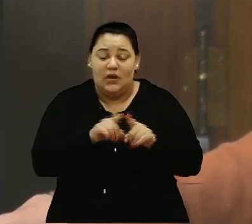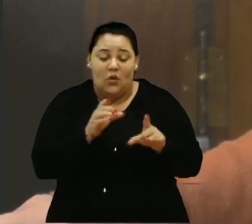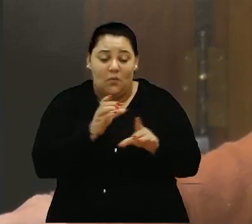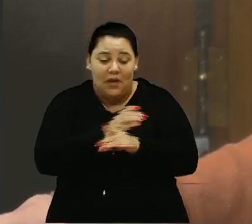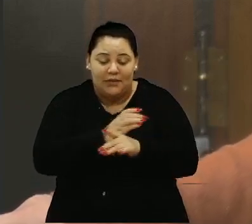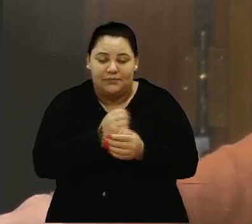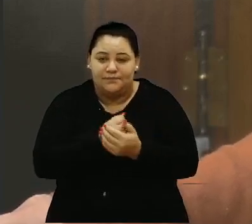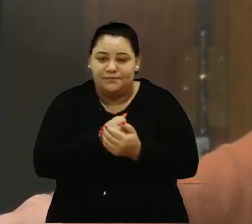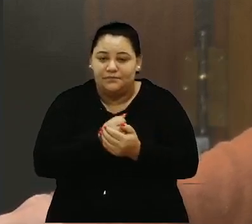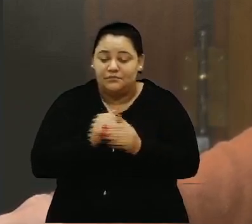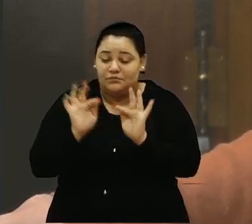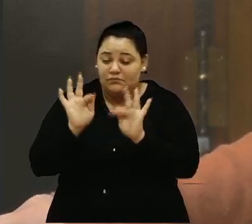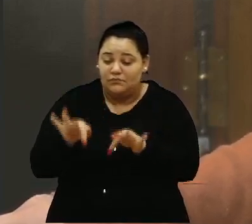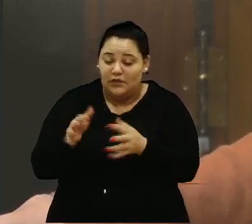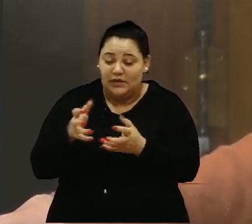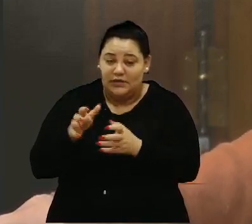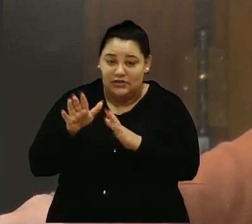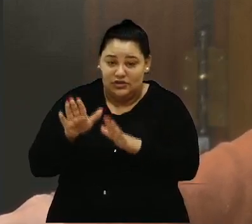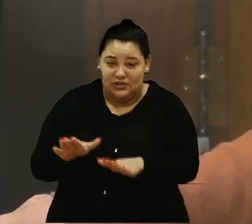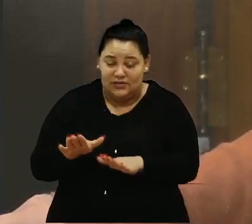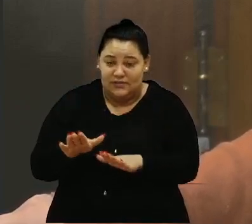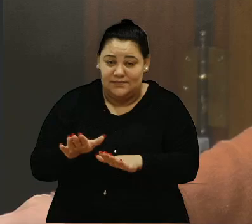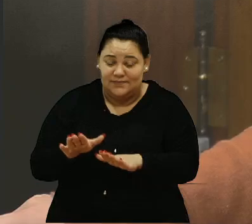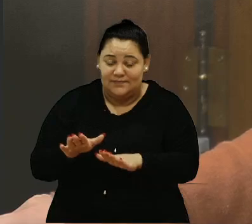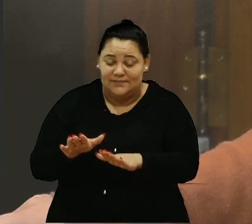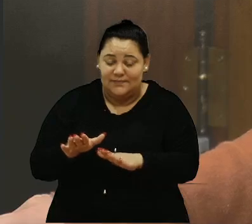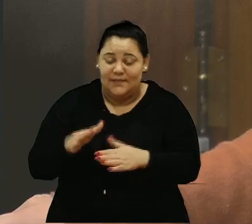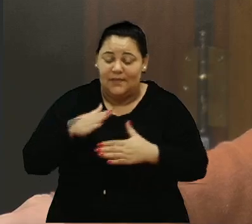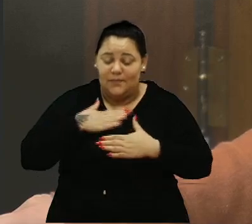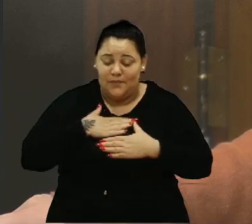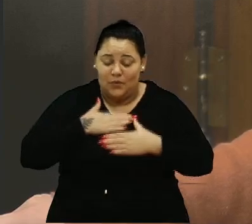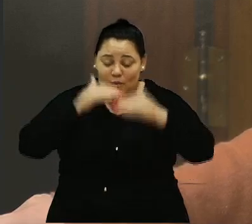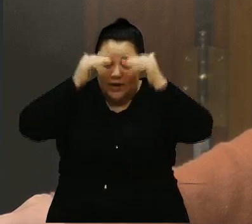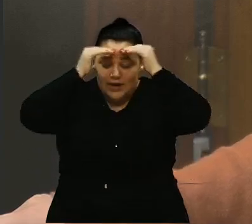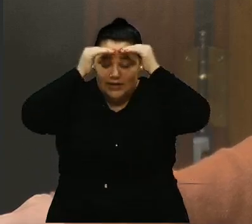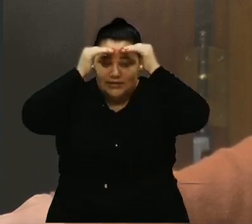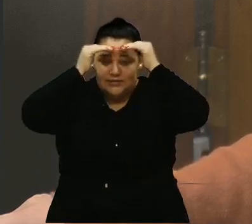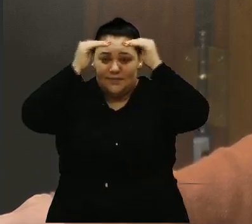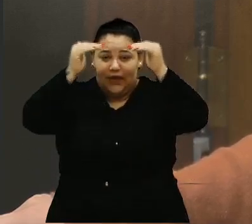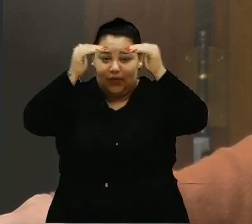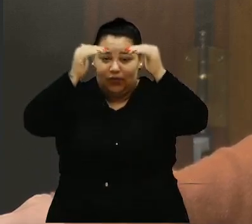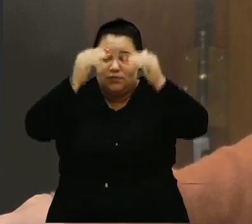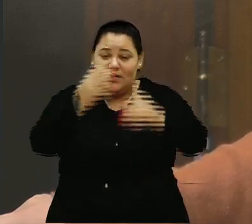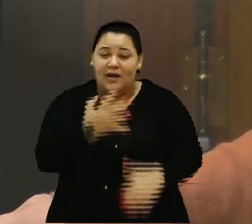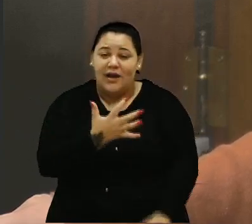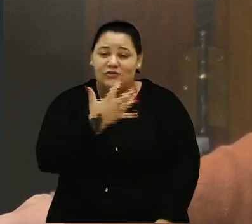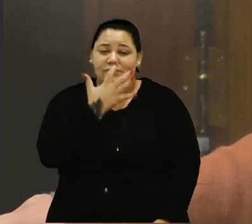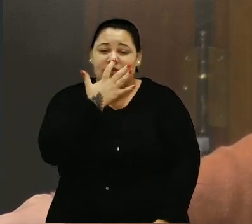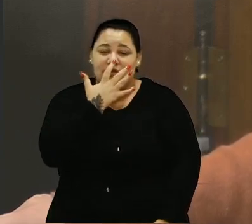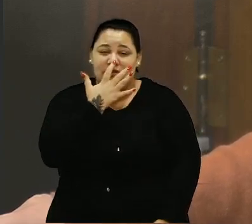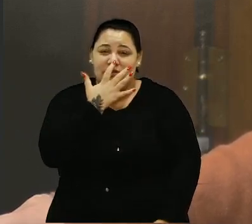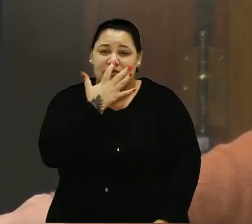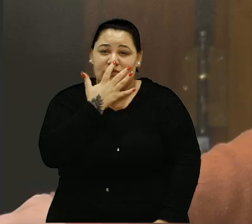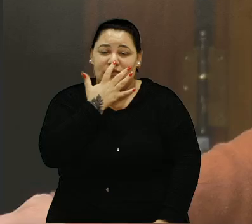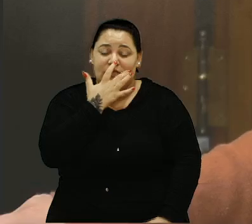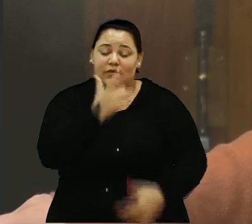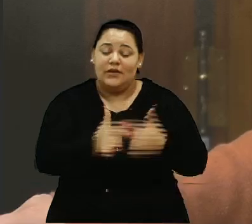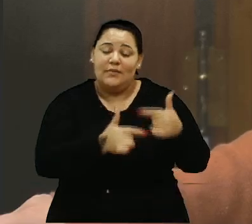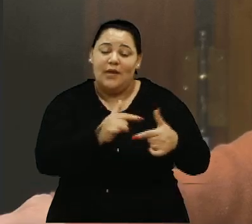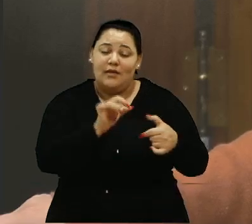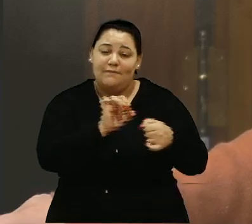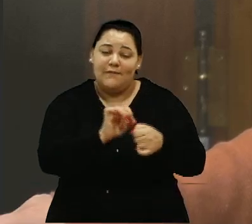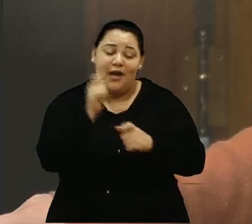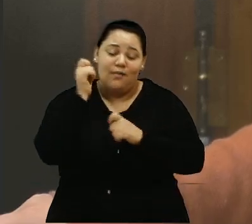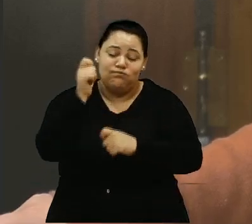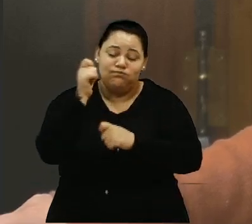finalizar, quero deixar aqui o meu total respeito, admiração pelo ato que foi realizado segunda-feira, onde